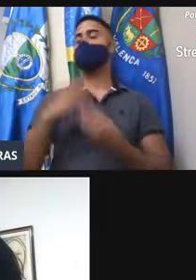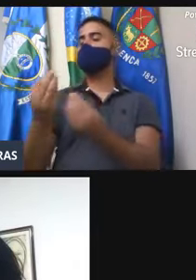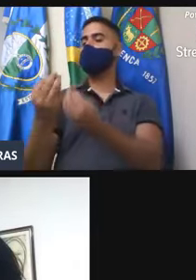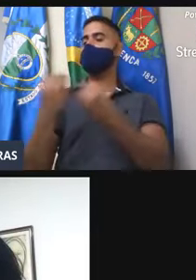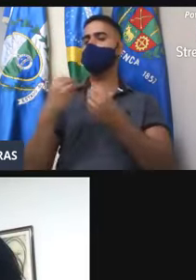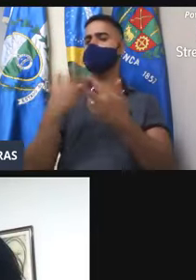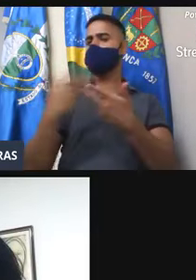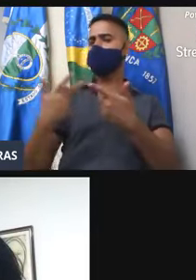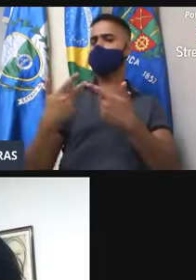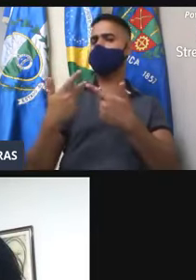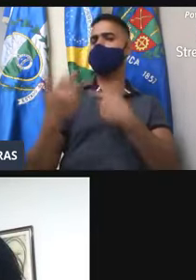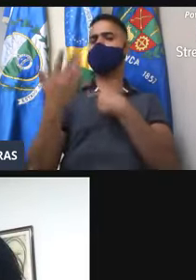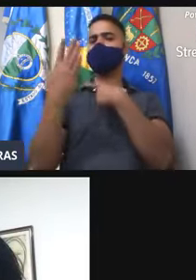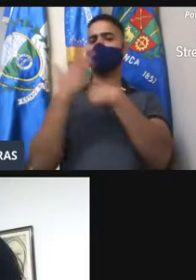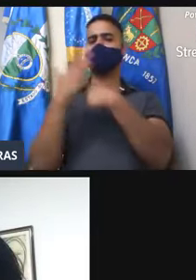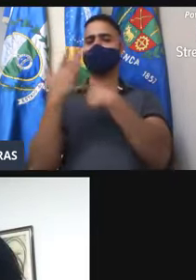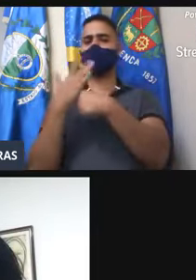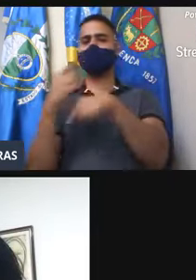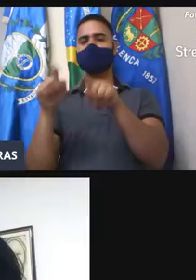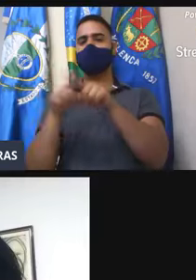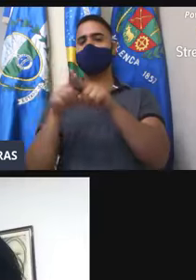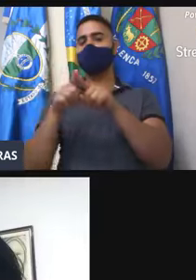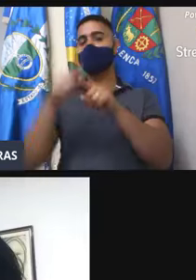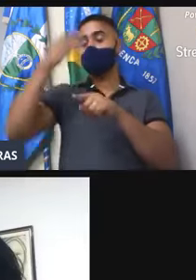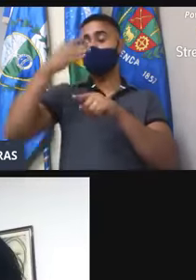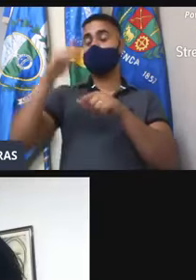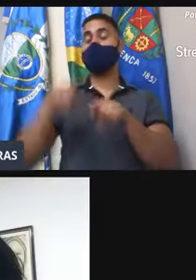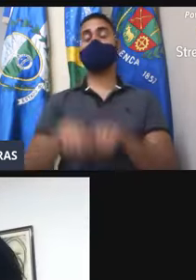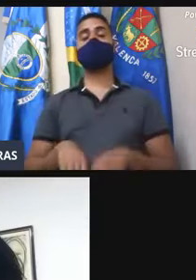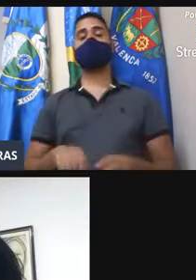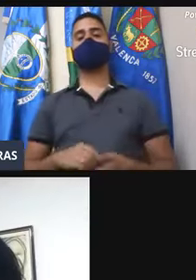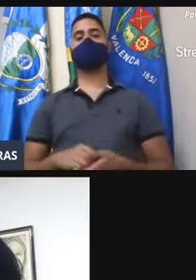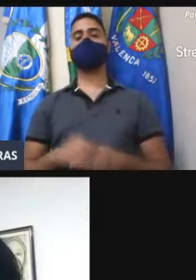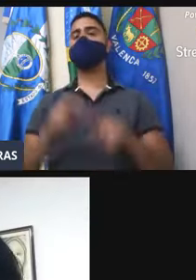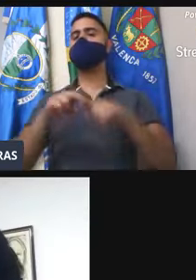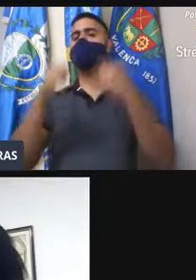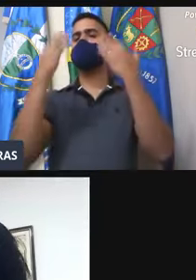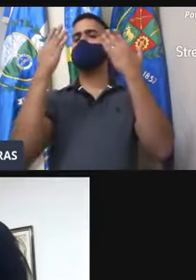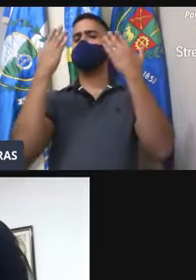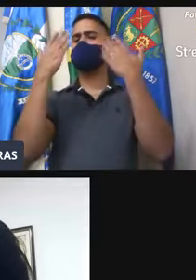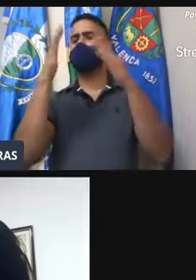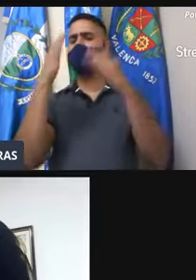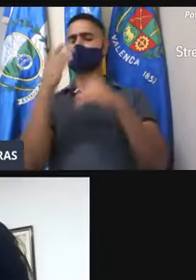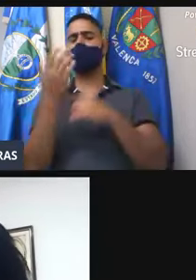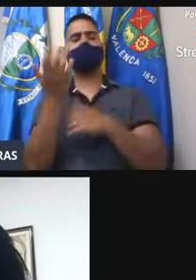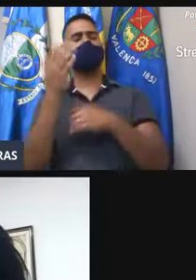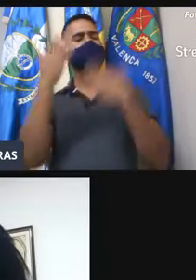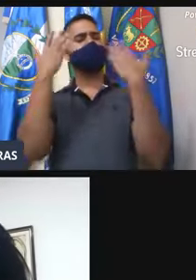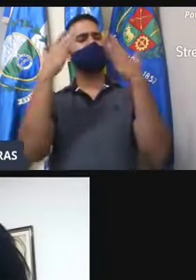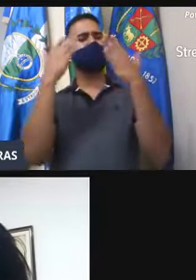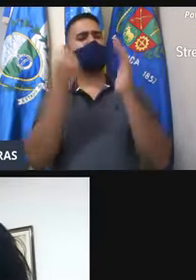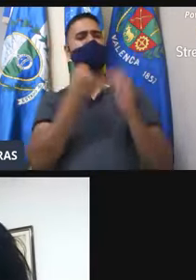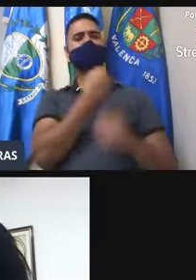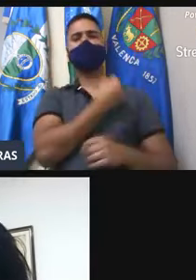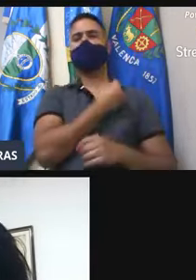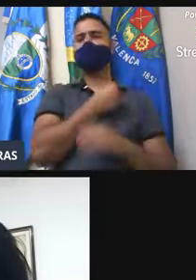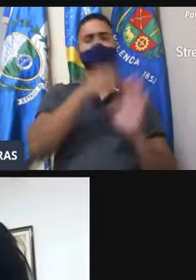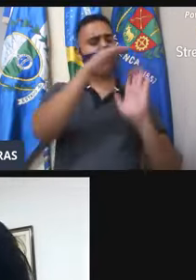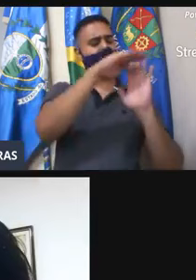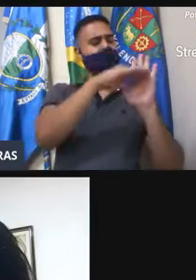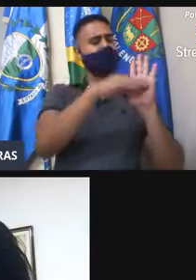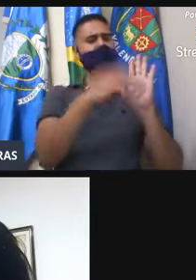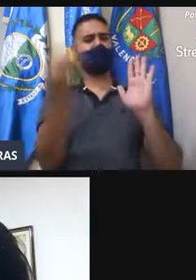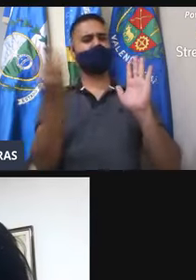benefícios possíveis e dentro do perfil dela. Então, parabéns, eu queria te parabenizar pelos números. Falei com você antes da